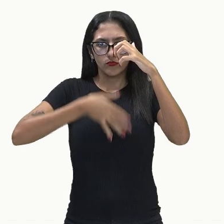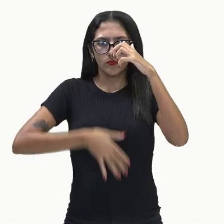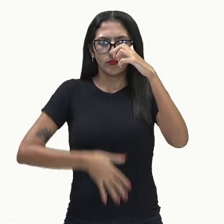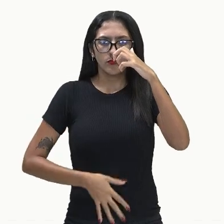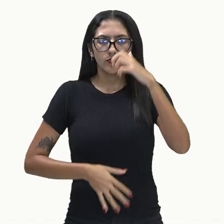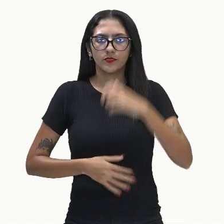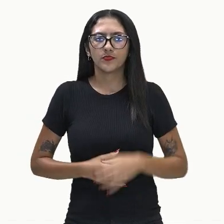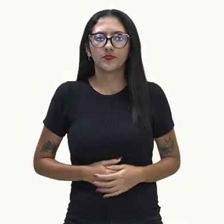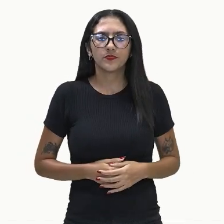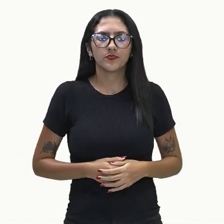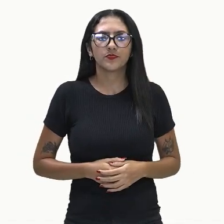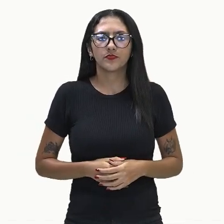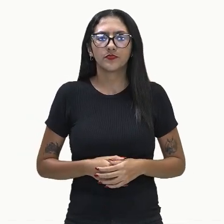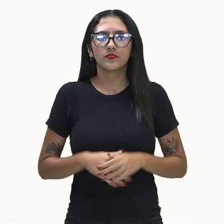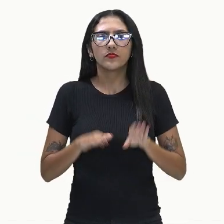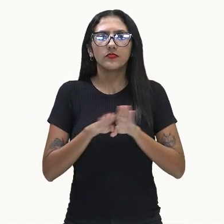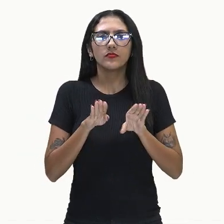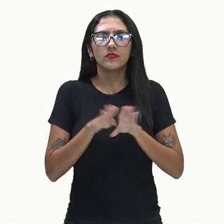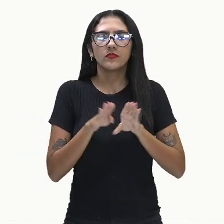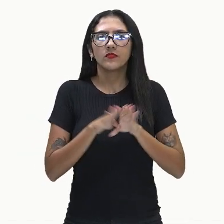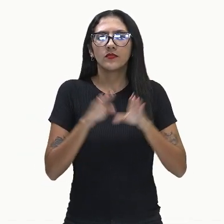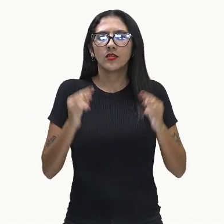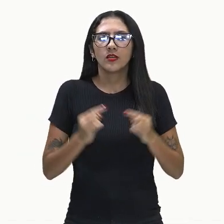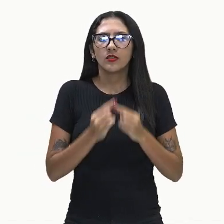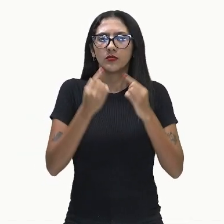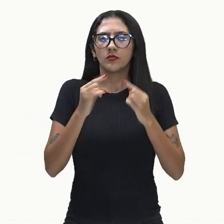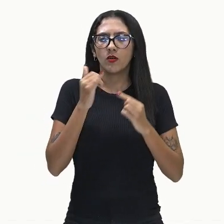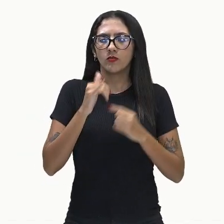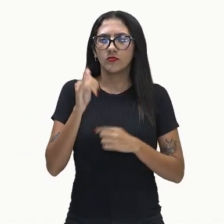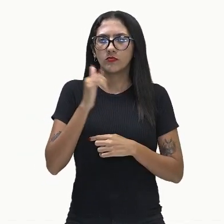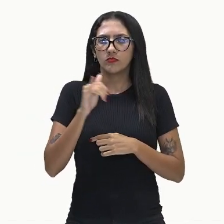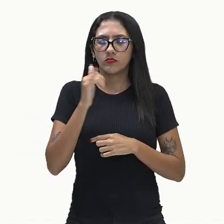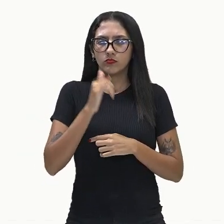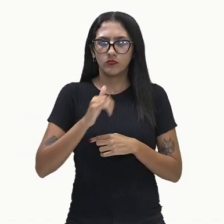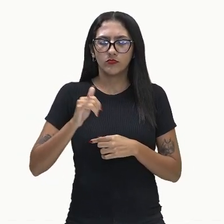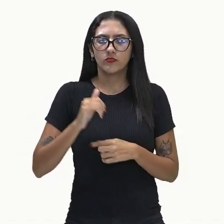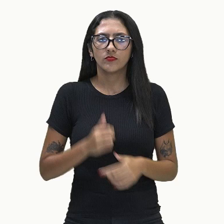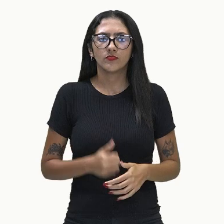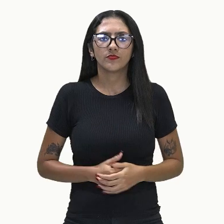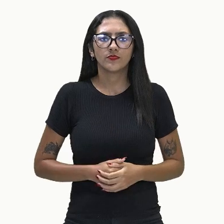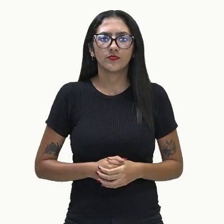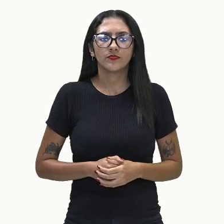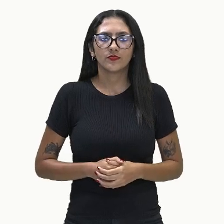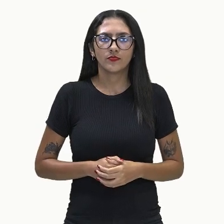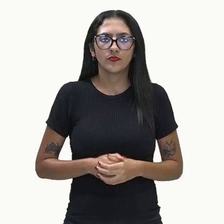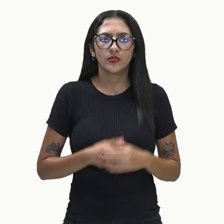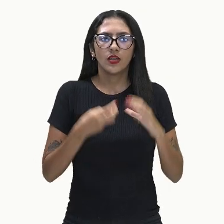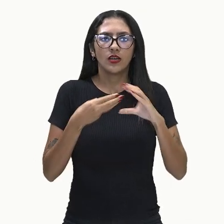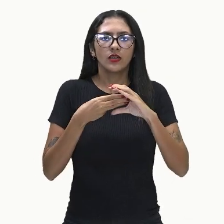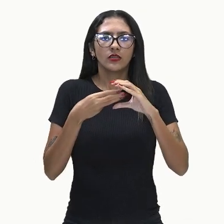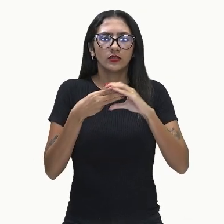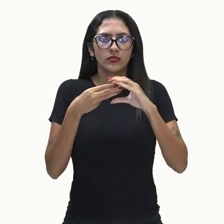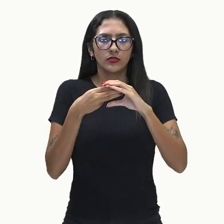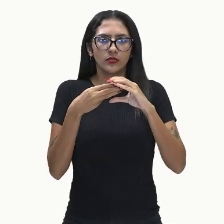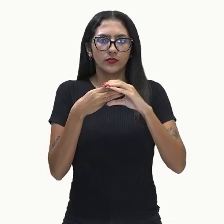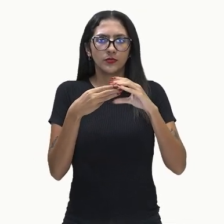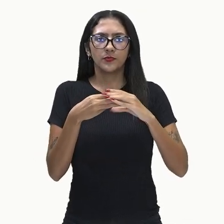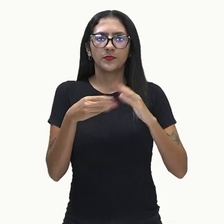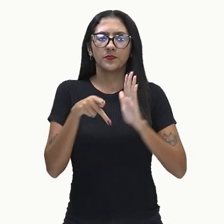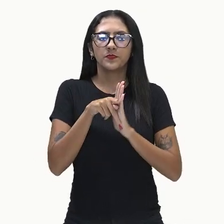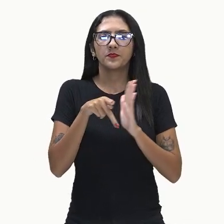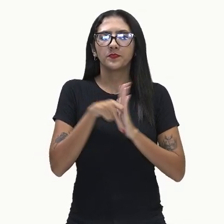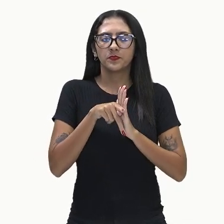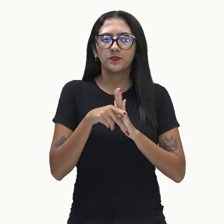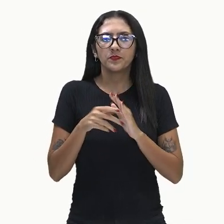periféricos e transmitir os impulsos nervosos. As células nervosas do nosso